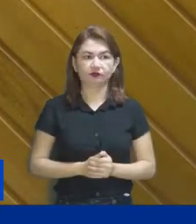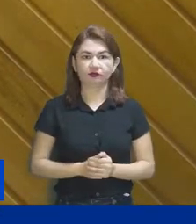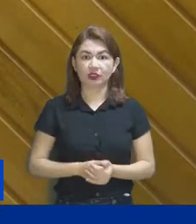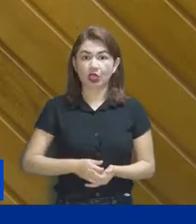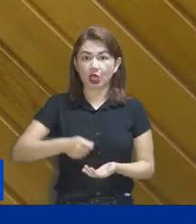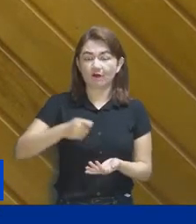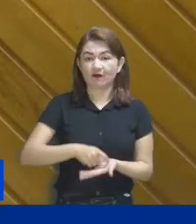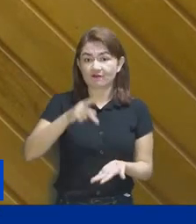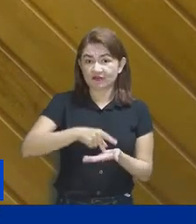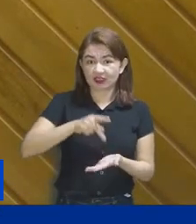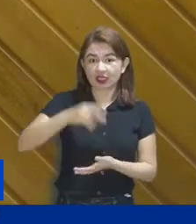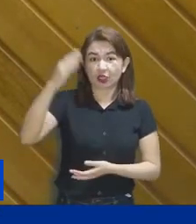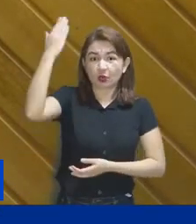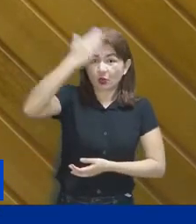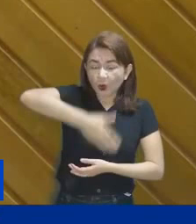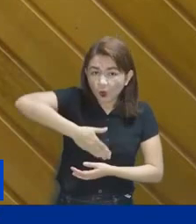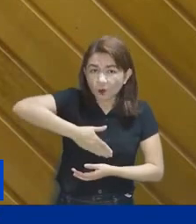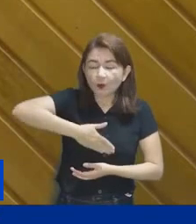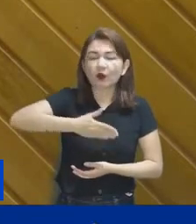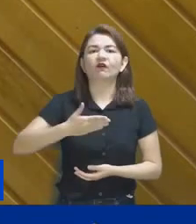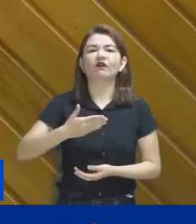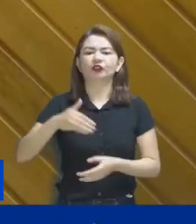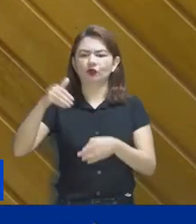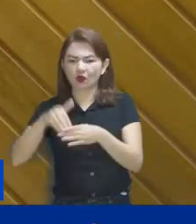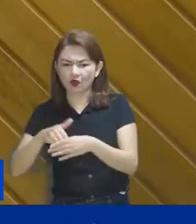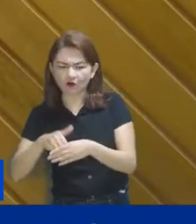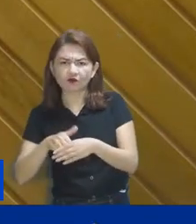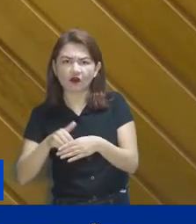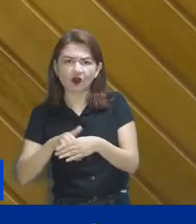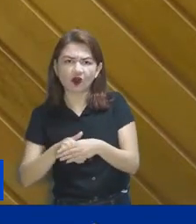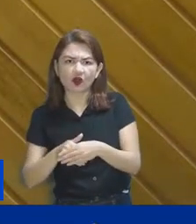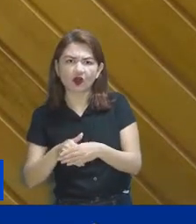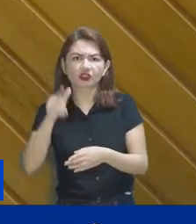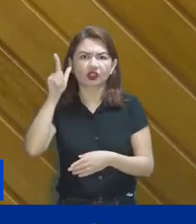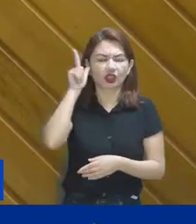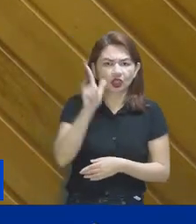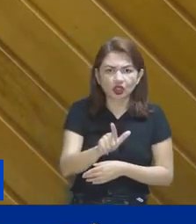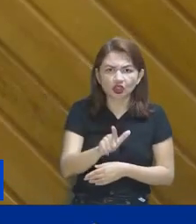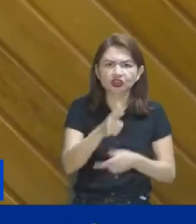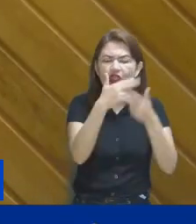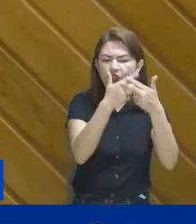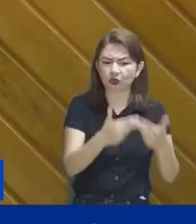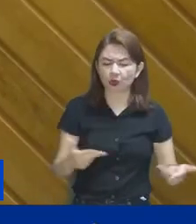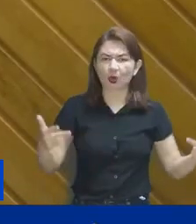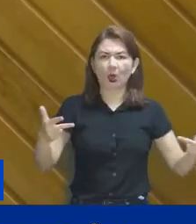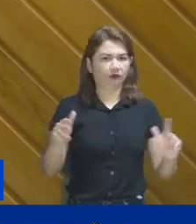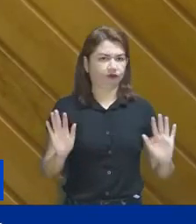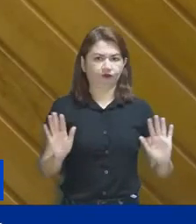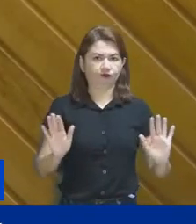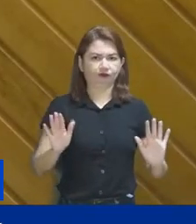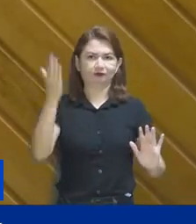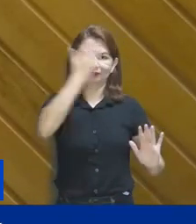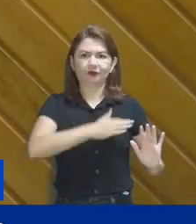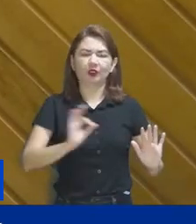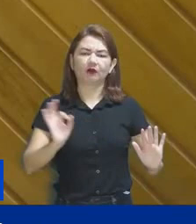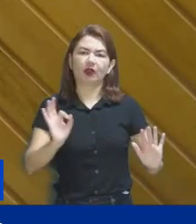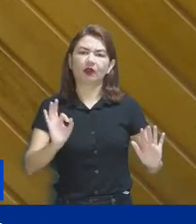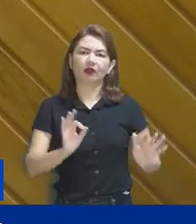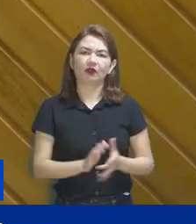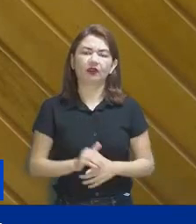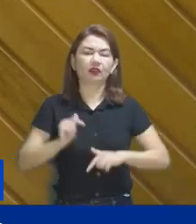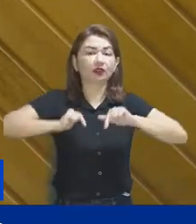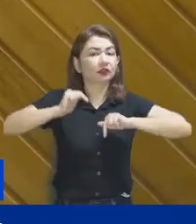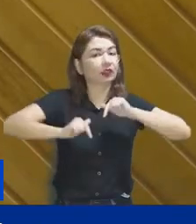que aquele transporte se deu em troca de voto, que ela o fez para obter vantagem para aquele momento a quem ela trabalhava